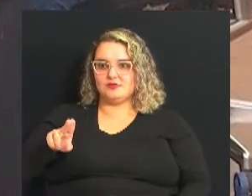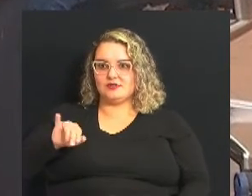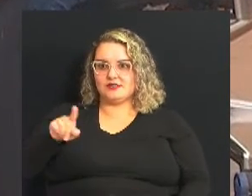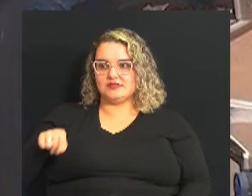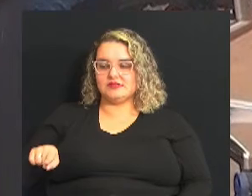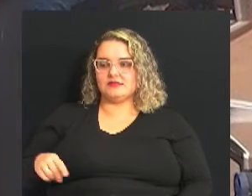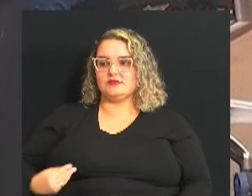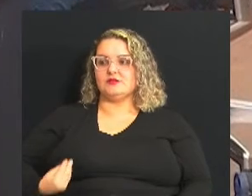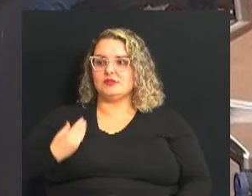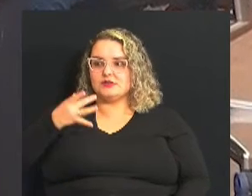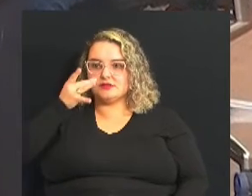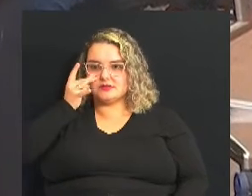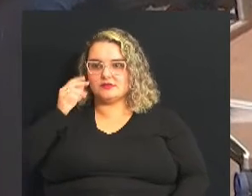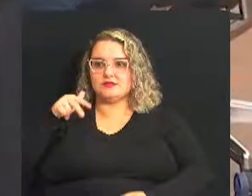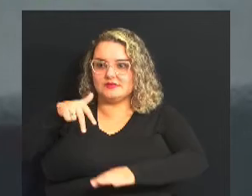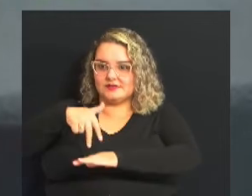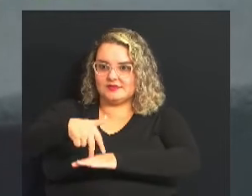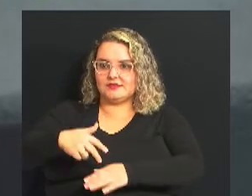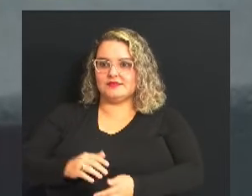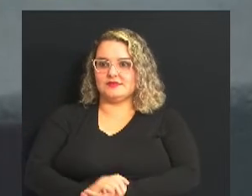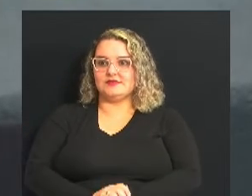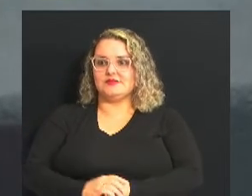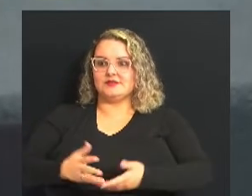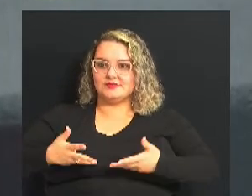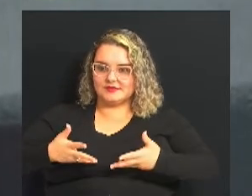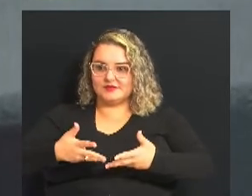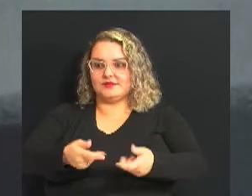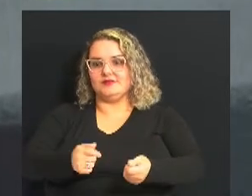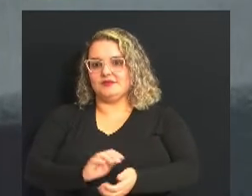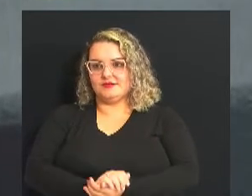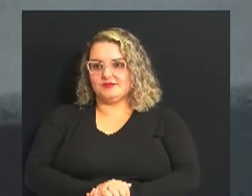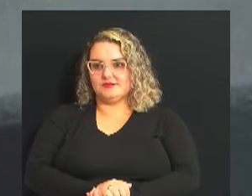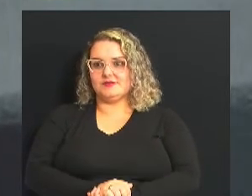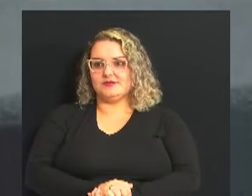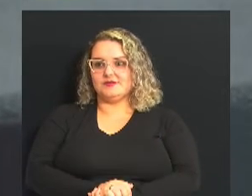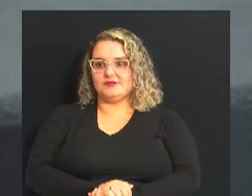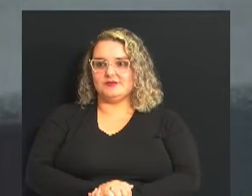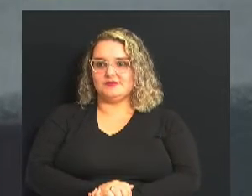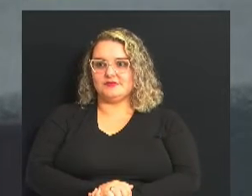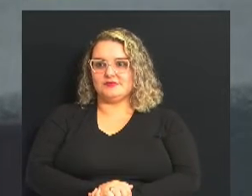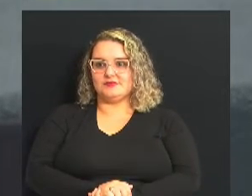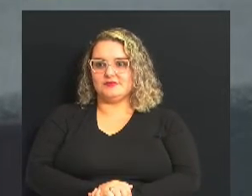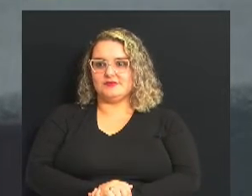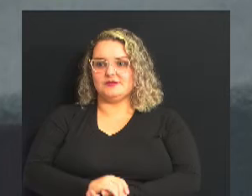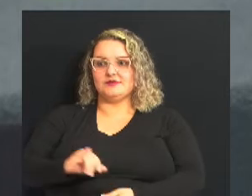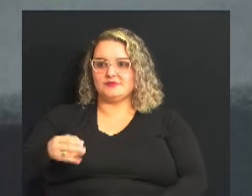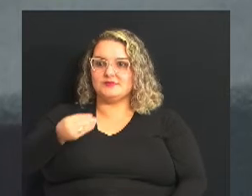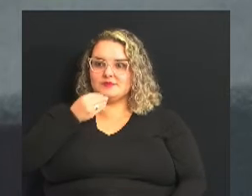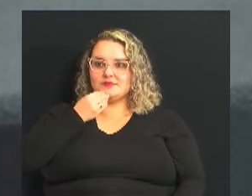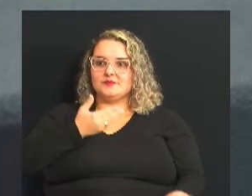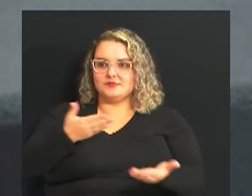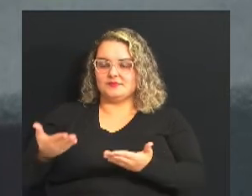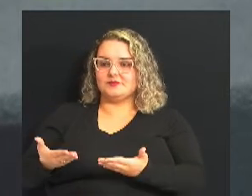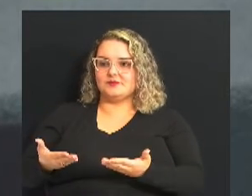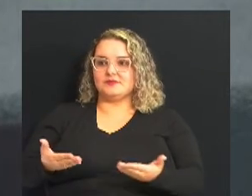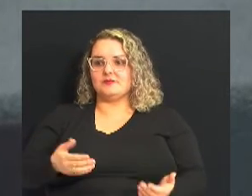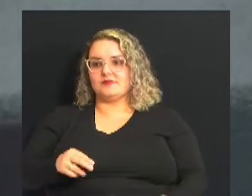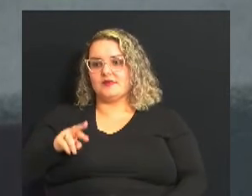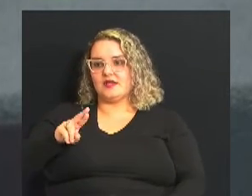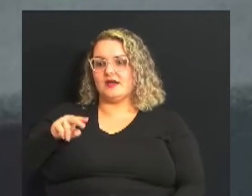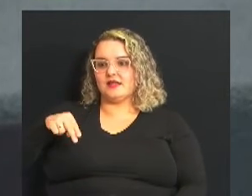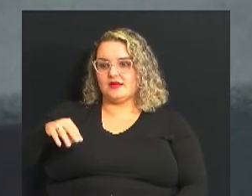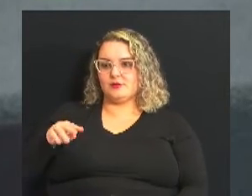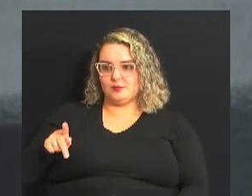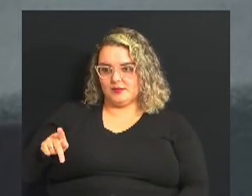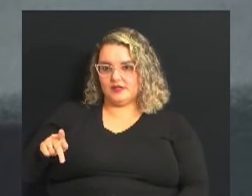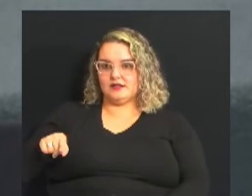aqui, né? Viemos a convite, vimos o convite, viemos aqui na oportunidade de nos apresentar um pouquinho da RNP, né?